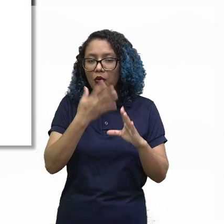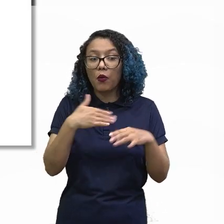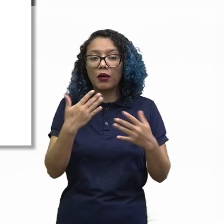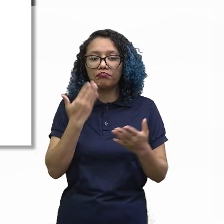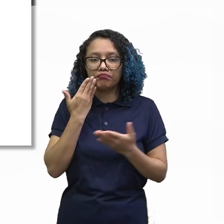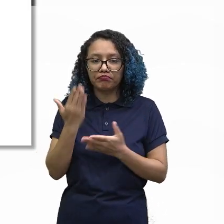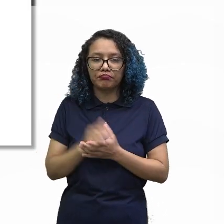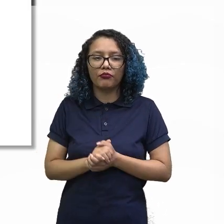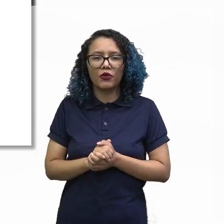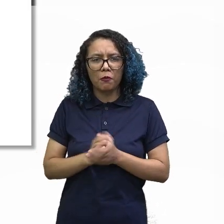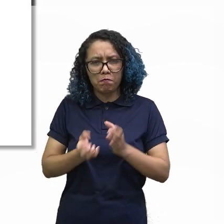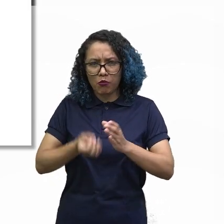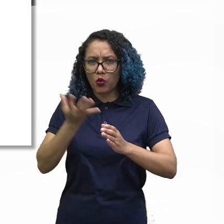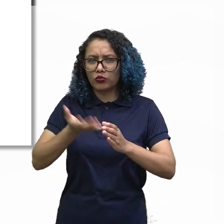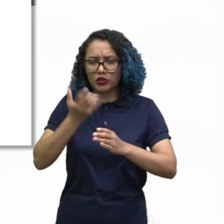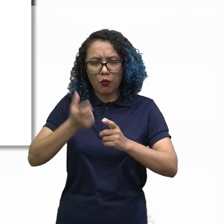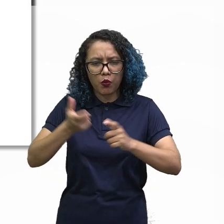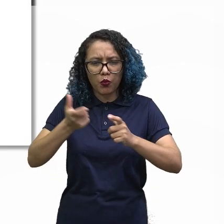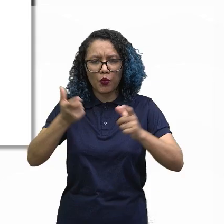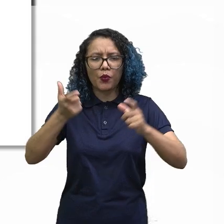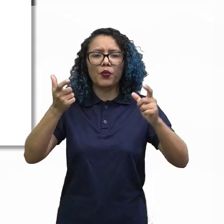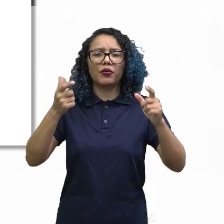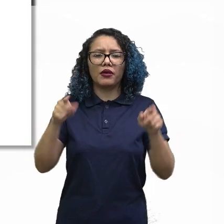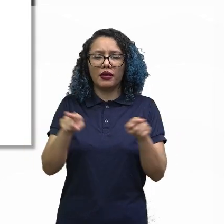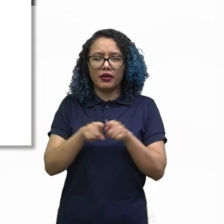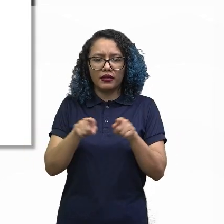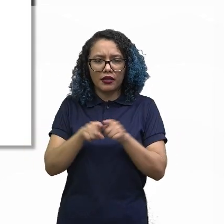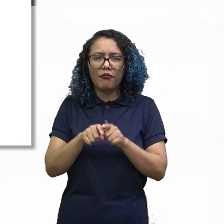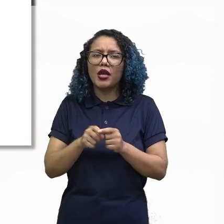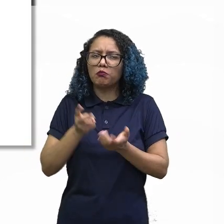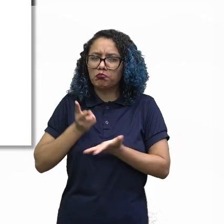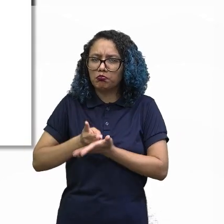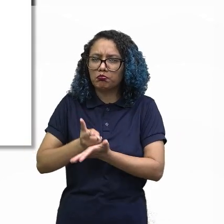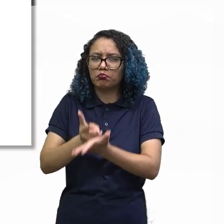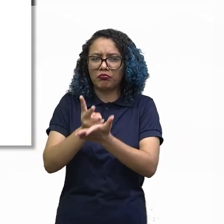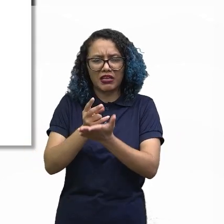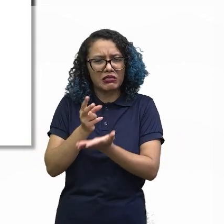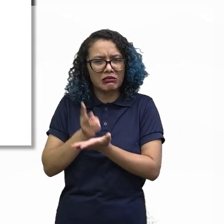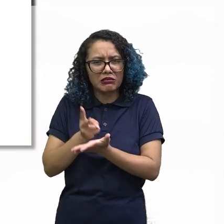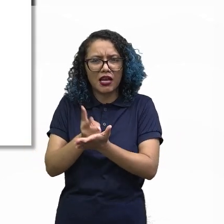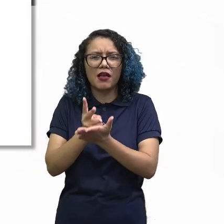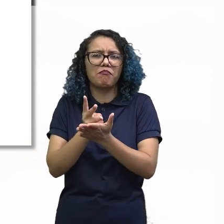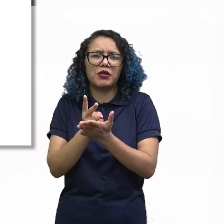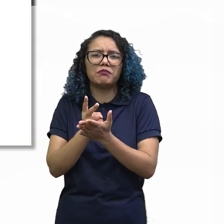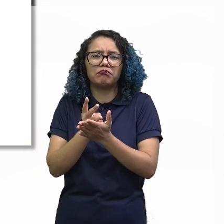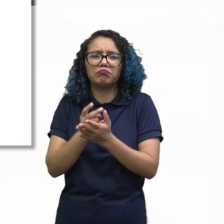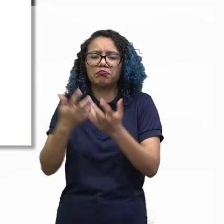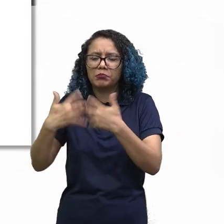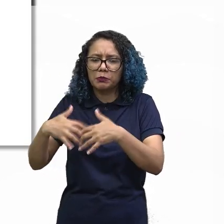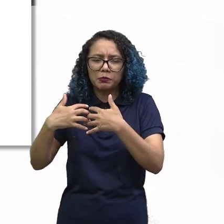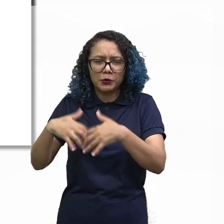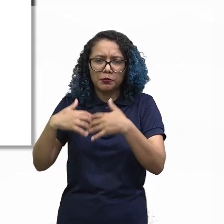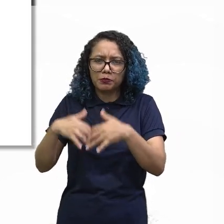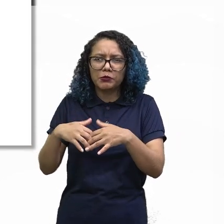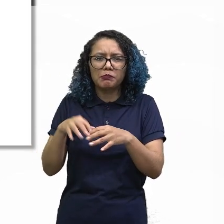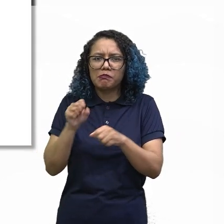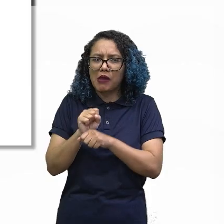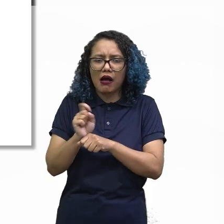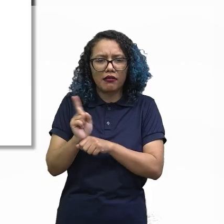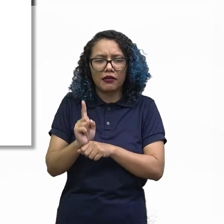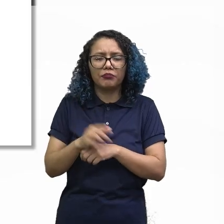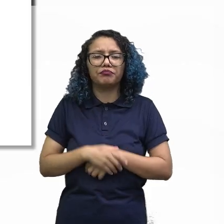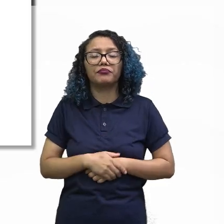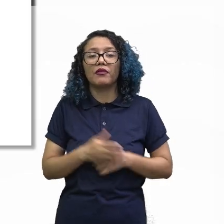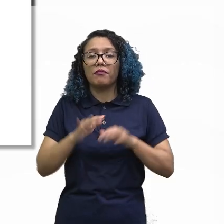alta produtividade e capacidade de operar de forma contínua, isto é, sem interrupções. Então essas são as vantagens